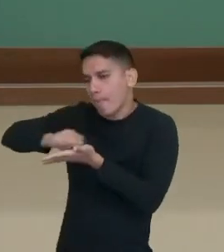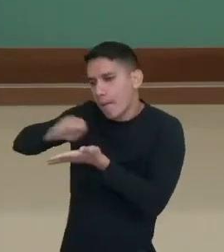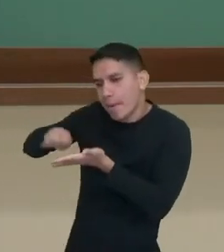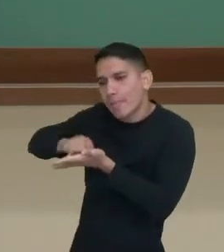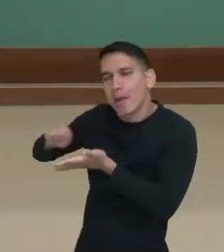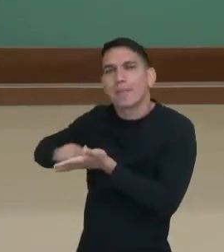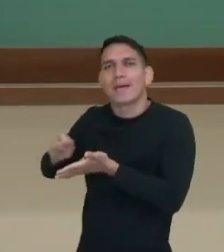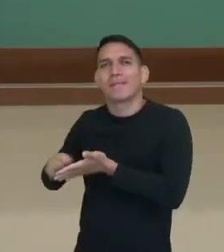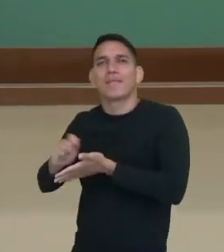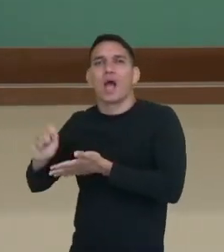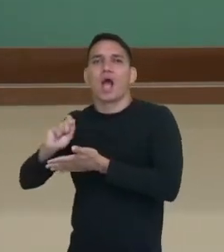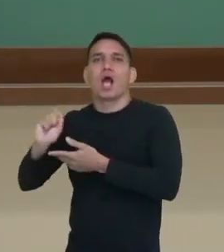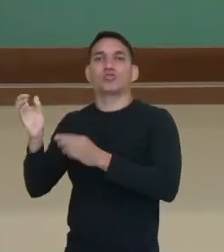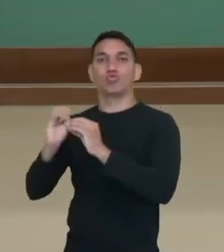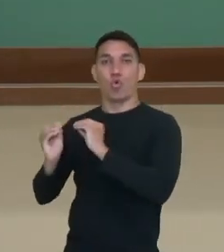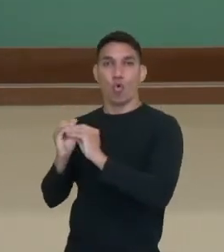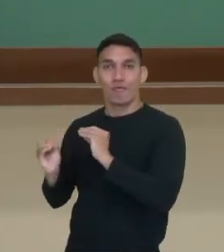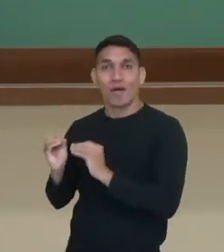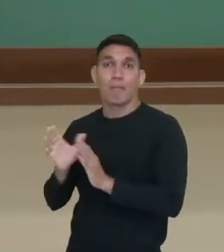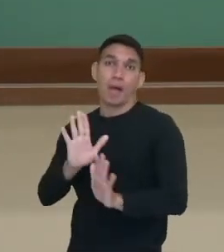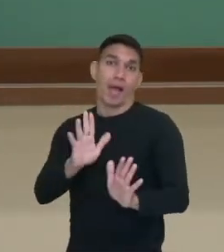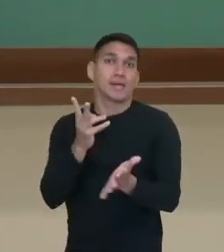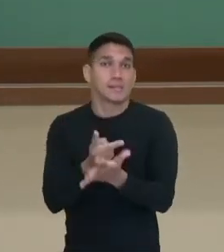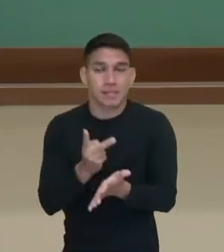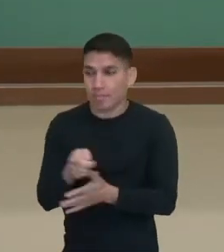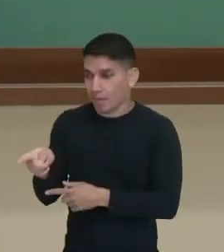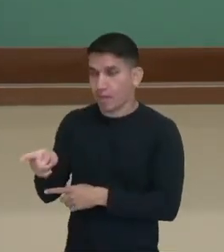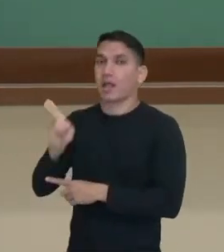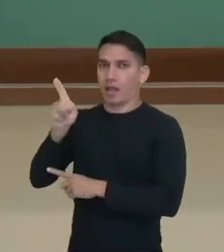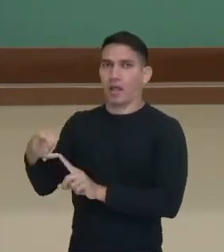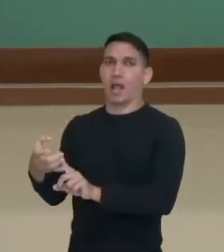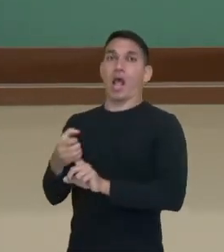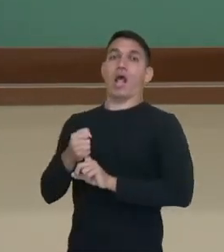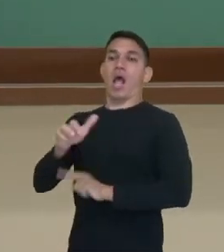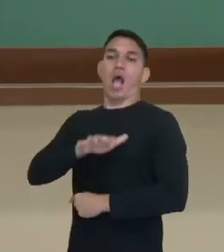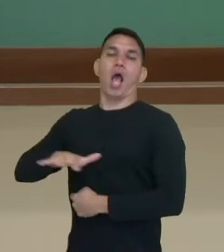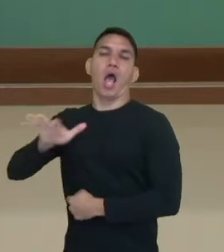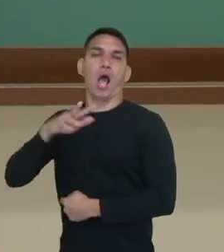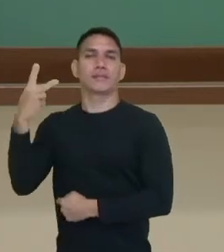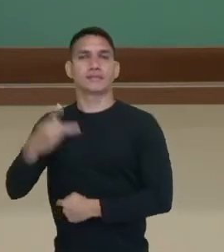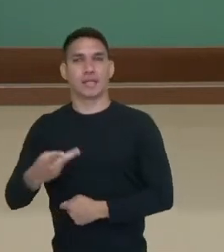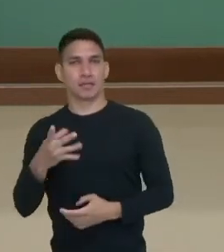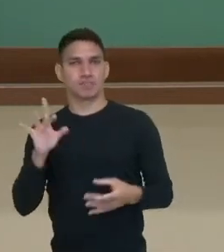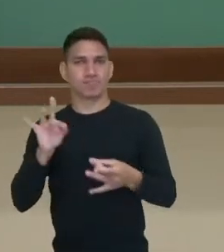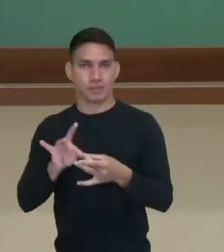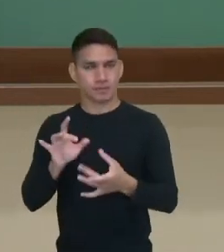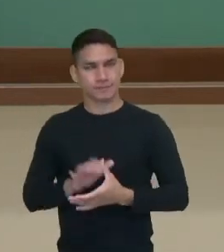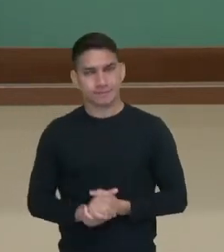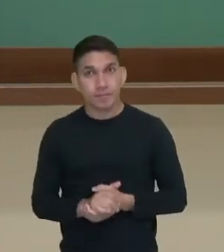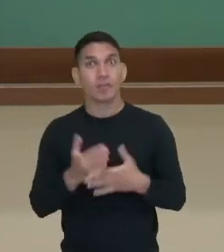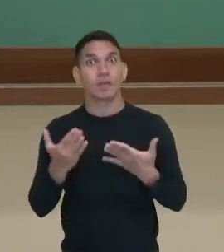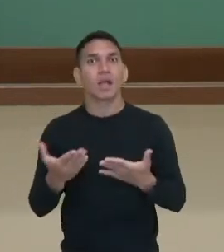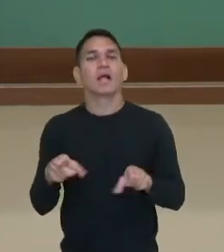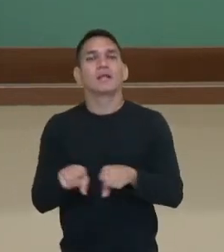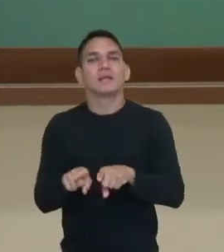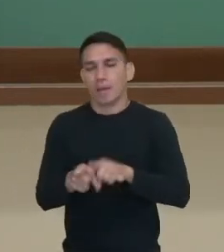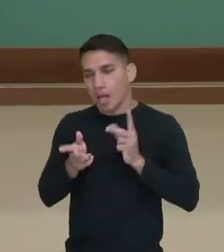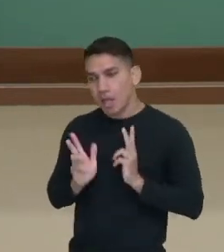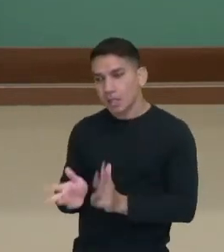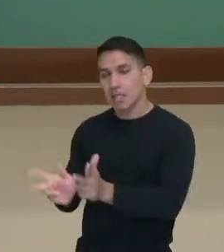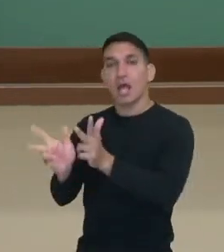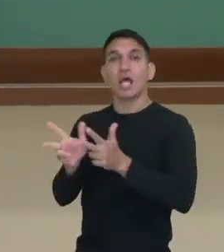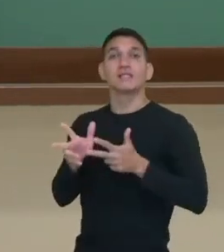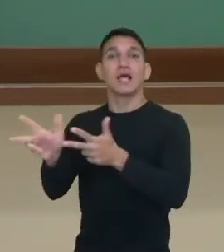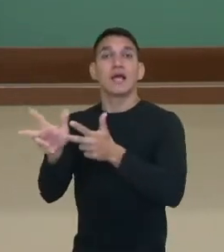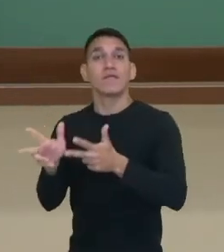qualquer forma, continua tendo credibilidade no âmbito que ele atua. Ainda, a entrevista não é só baseada em